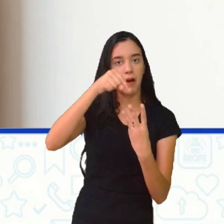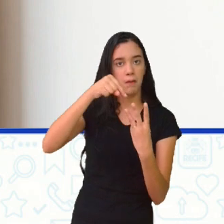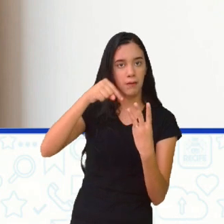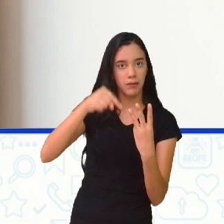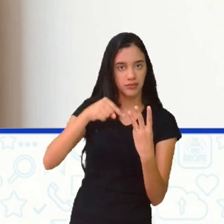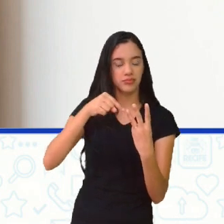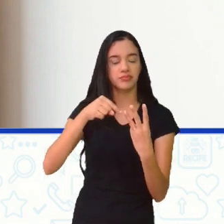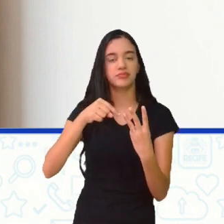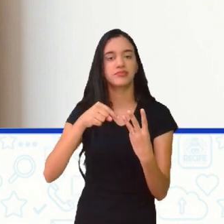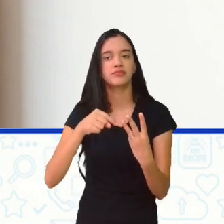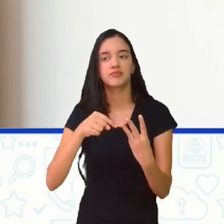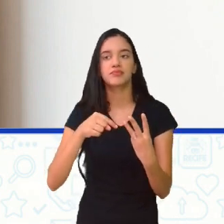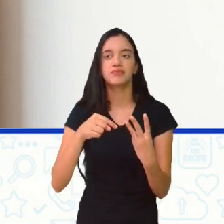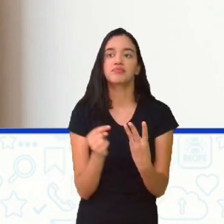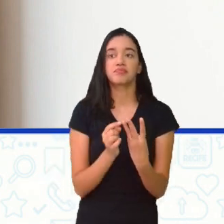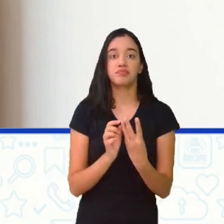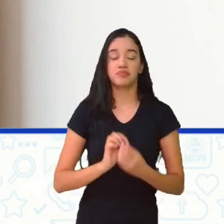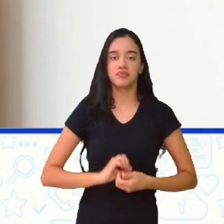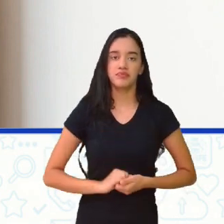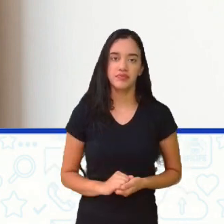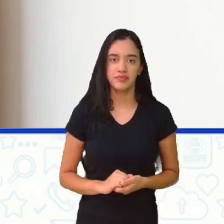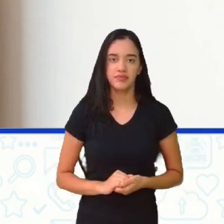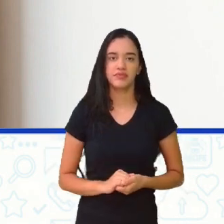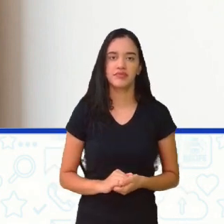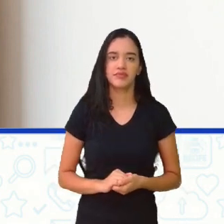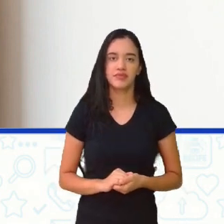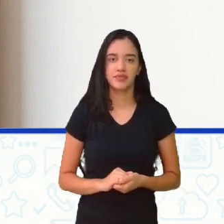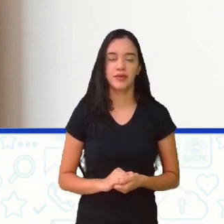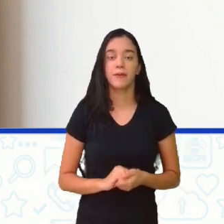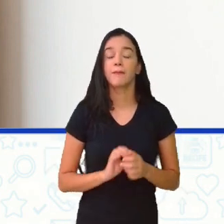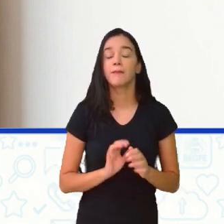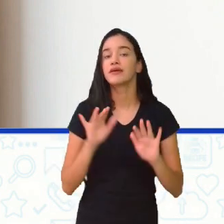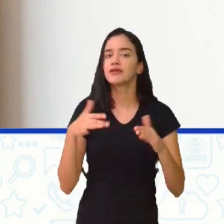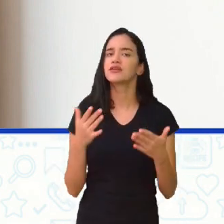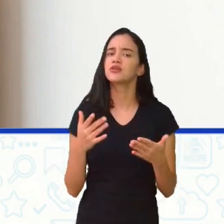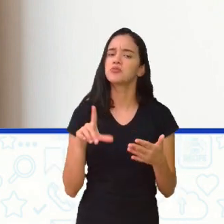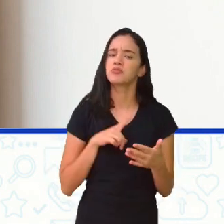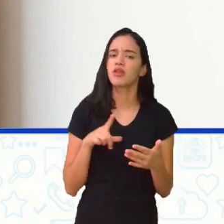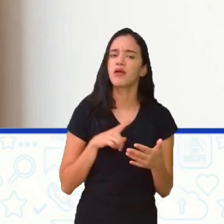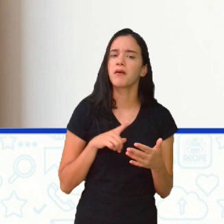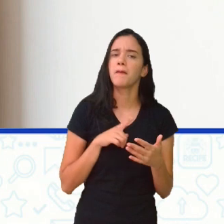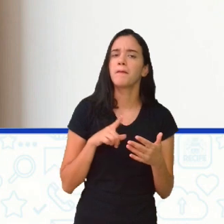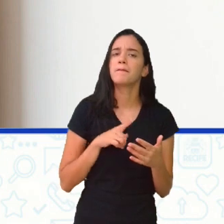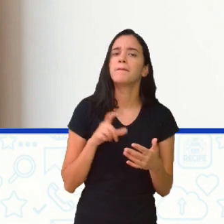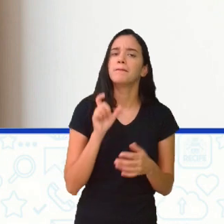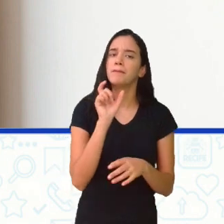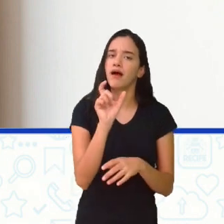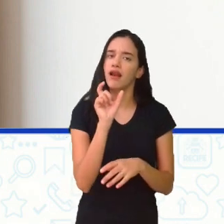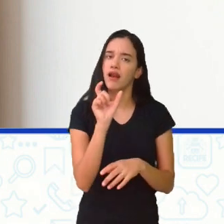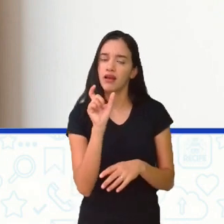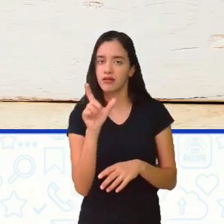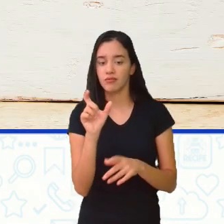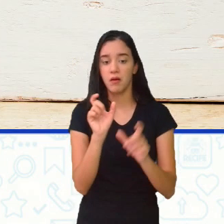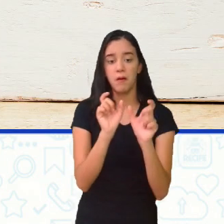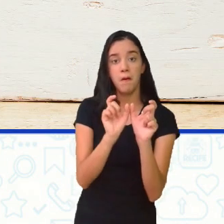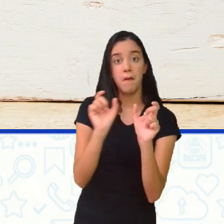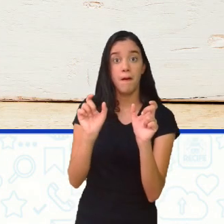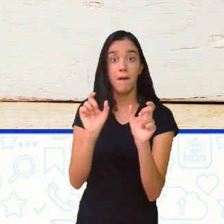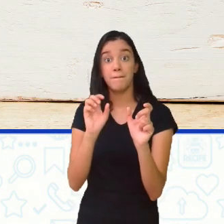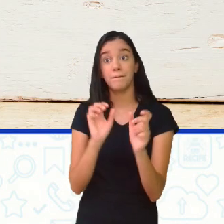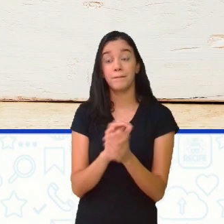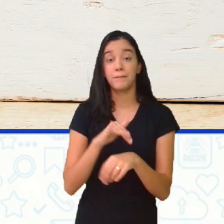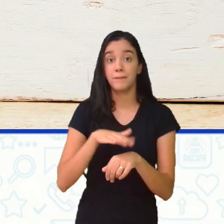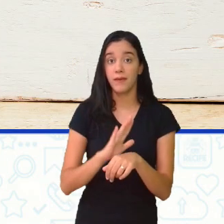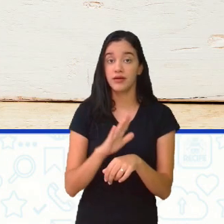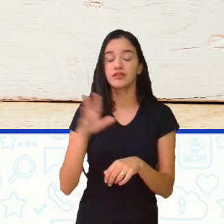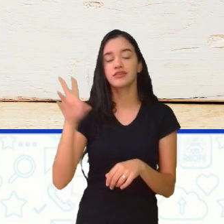paroxítona e a terceira é proparoxítona, não é? E aí tem palavras que têm mais de 3 sílabas. E